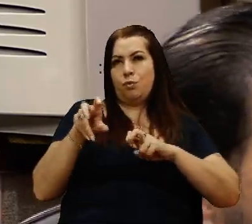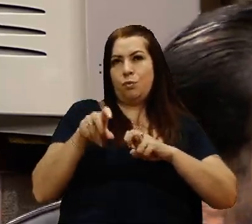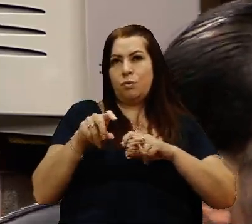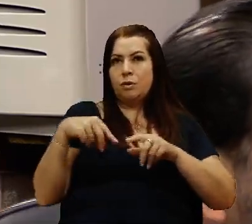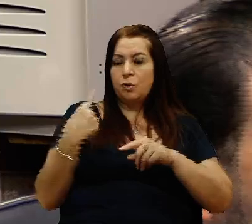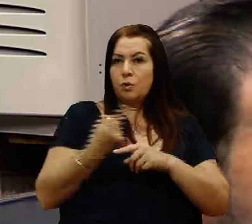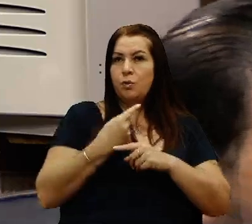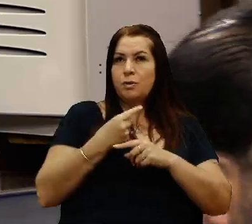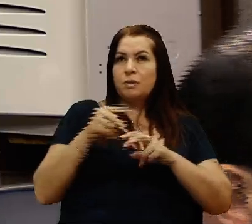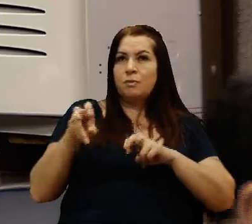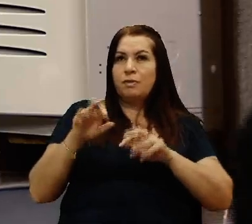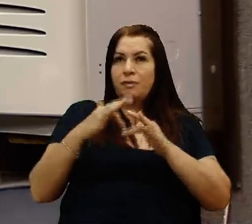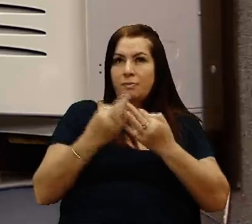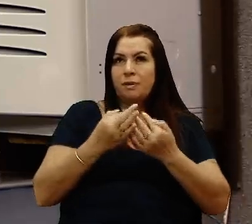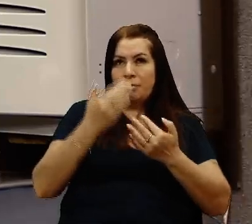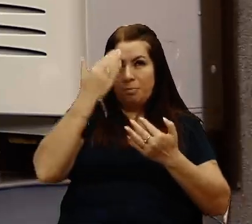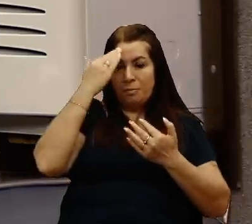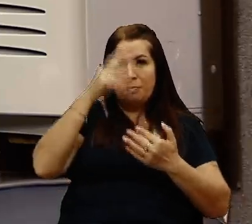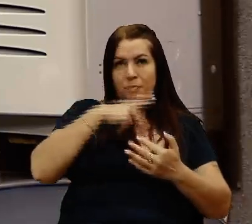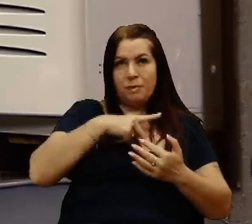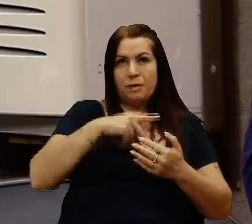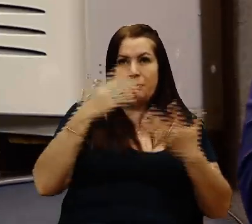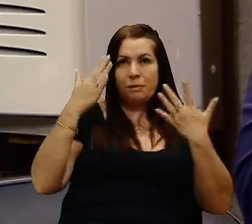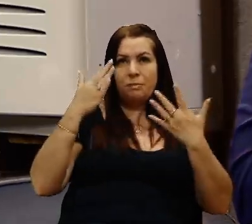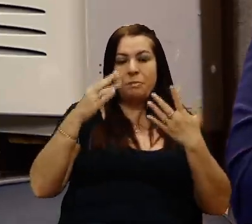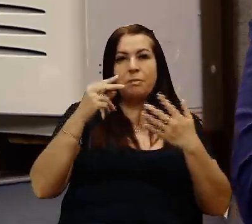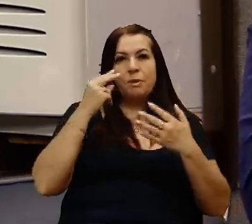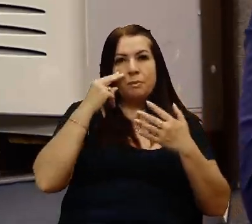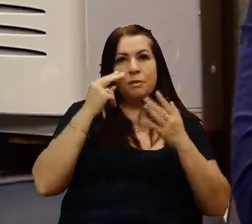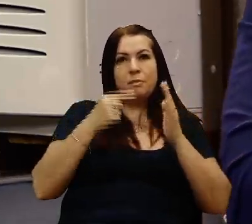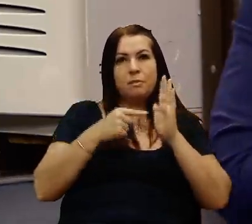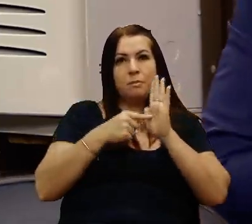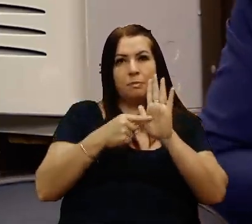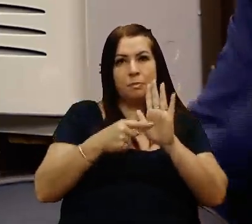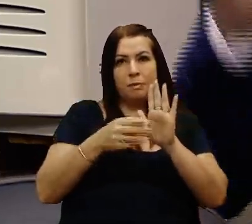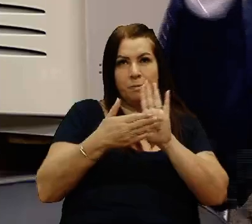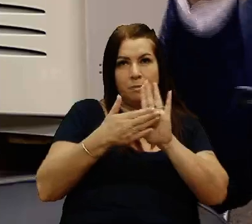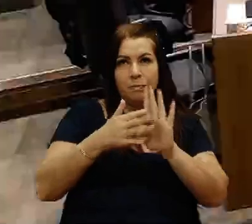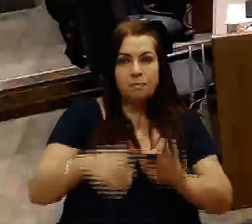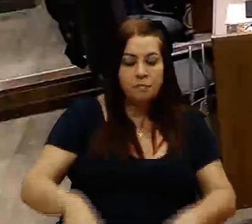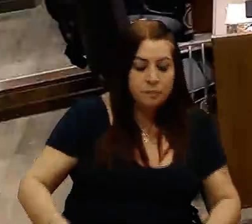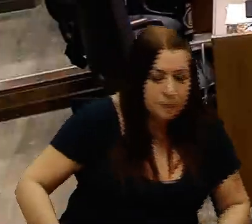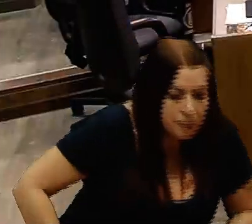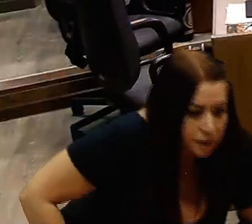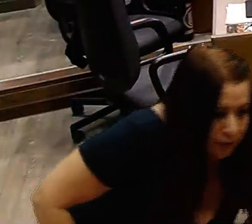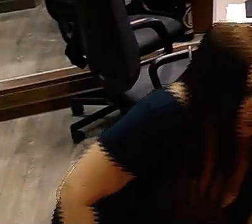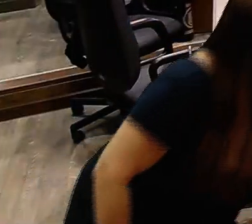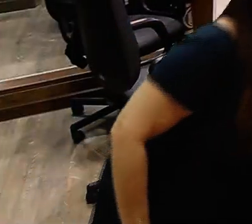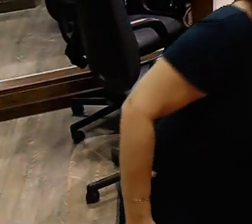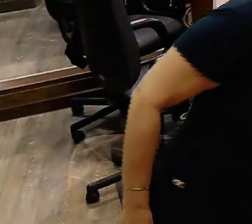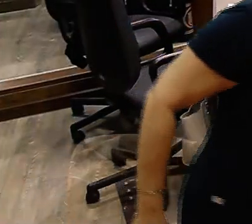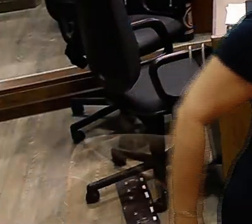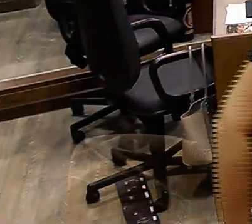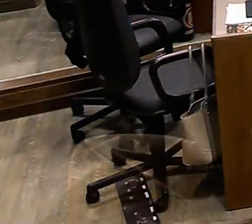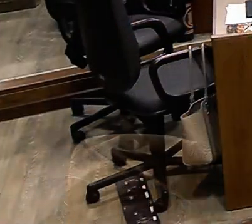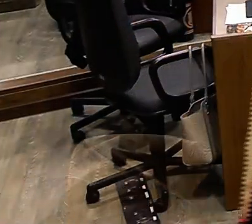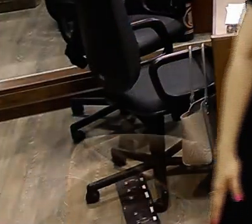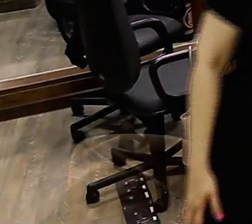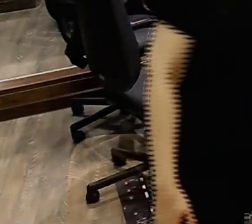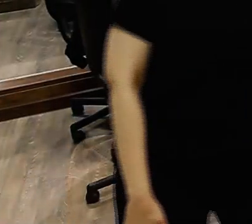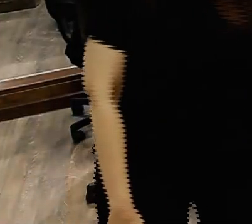agricultura familiar. Obrigado, presidente. Parabéns, Sandro, pela proposição. Obrigado, vereador Aldonei. Com a palavra, vereador Cláudio Libardi.